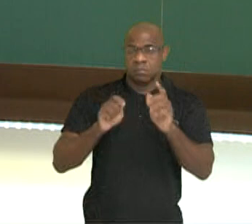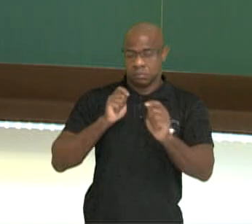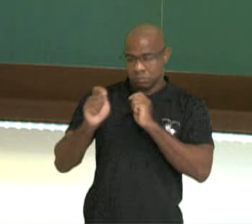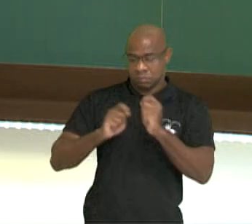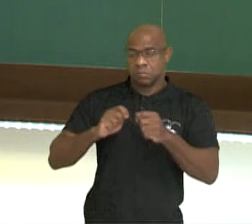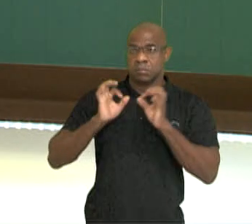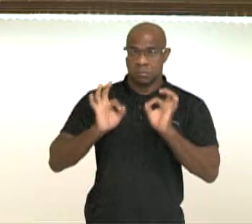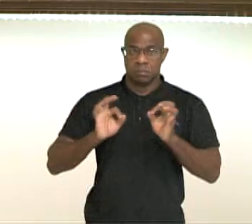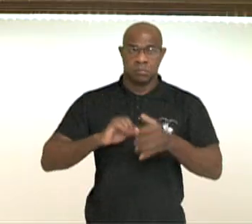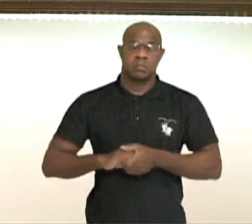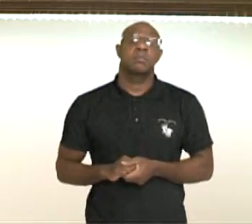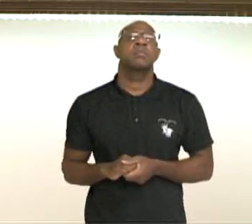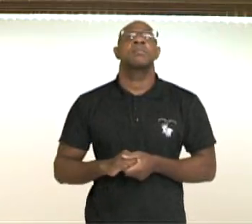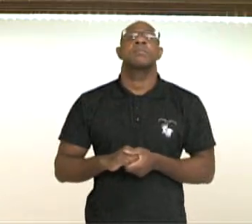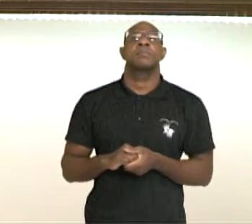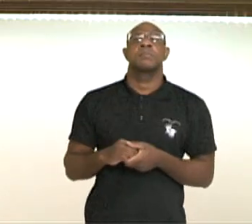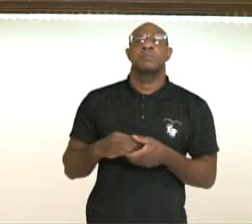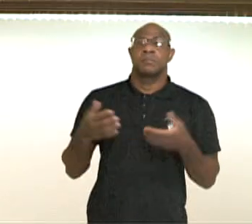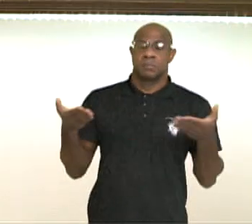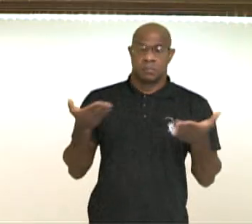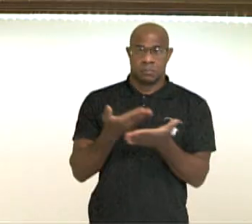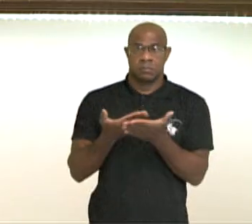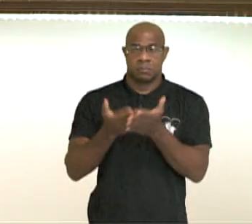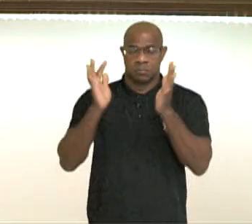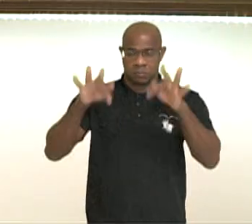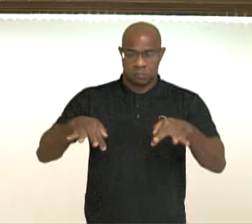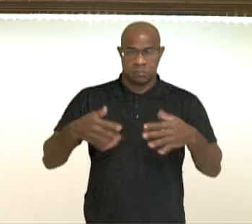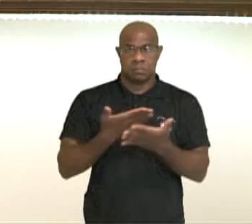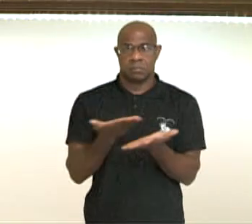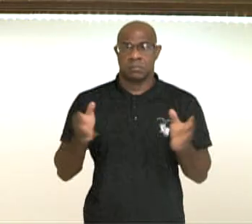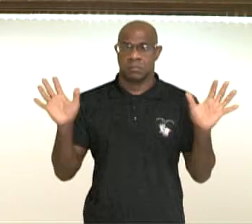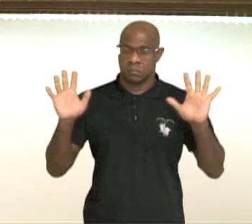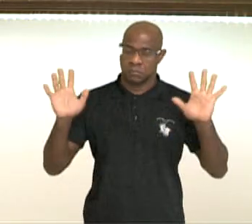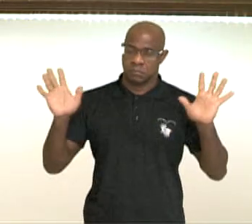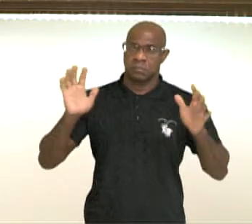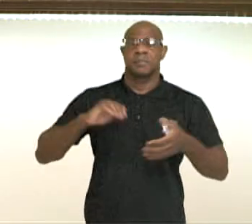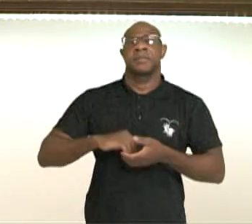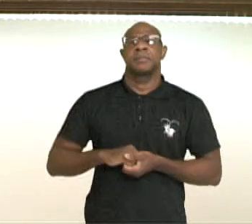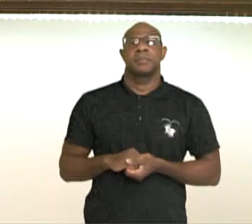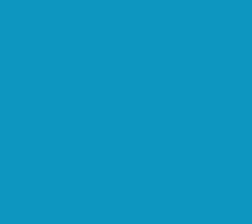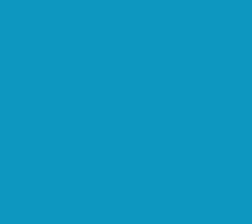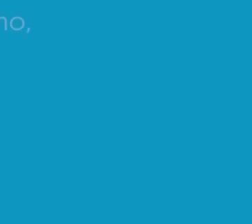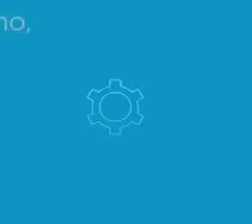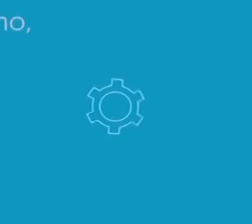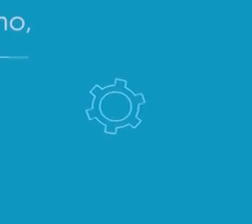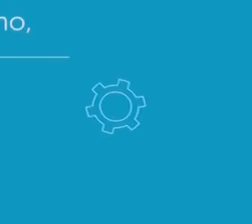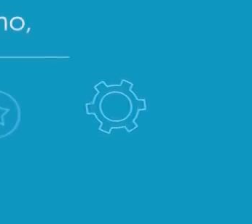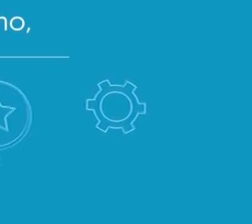pessoal? Nossa aula termina por aqui. Um beijo da prof. Até a próxima!